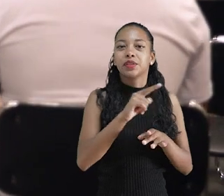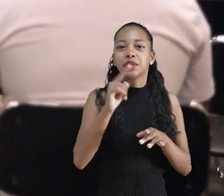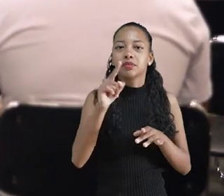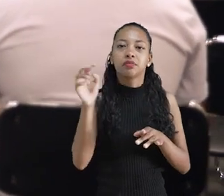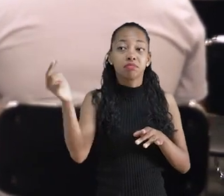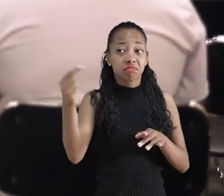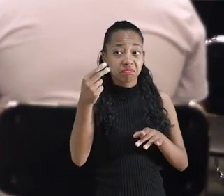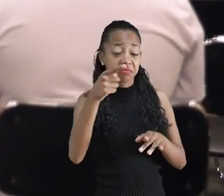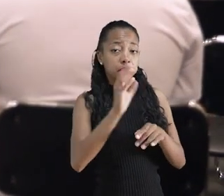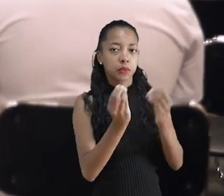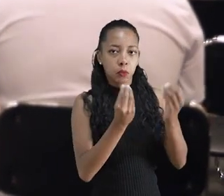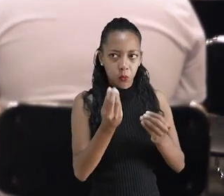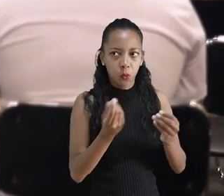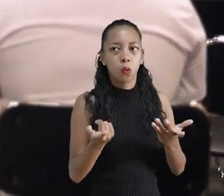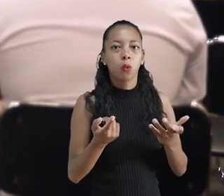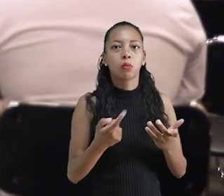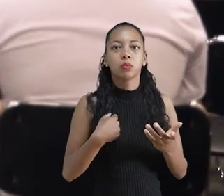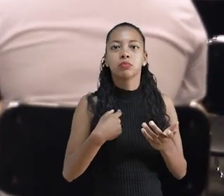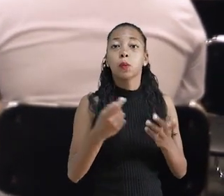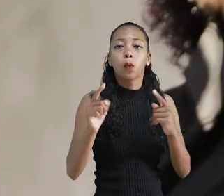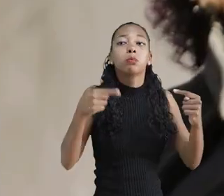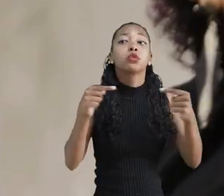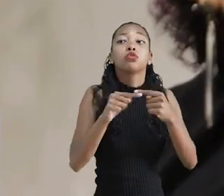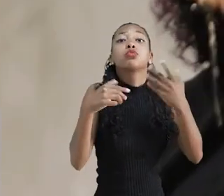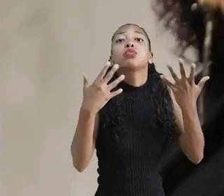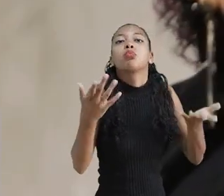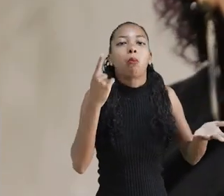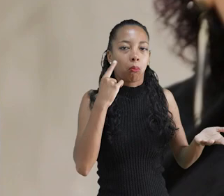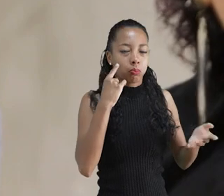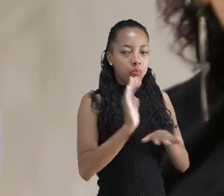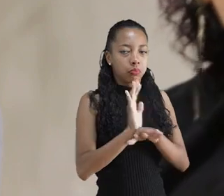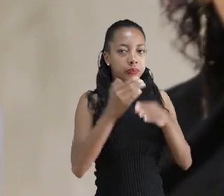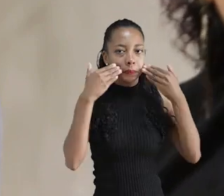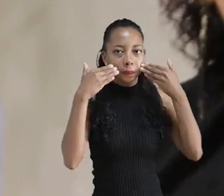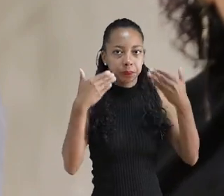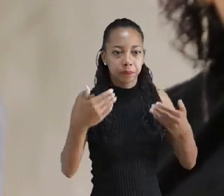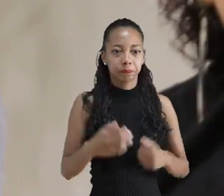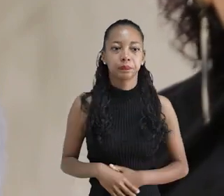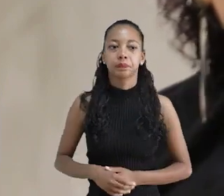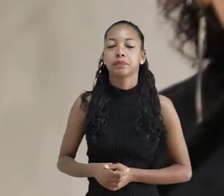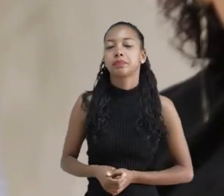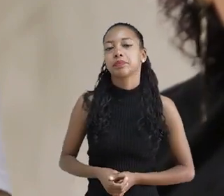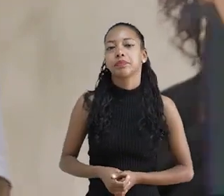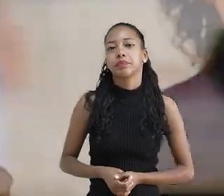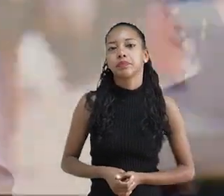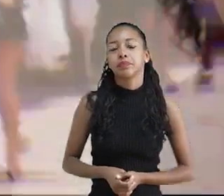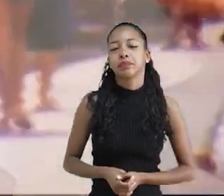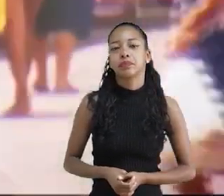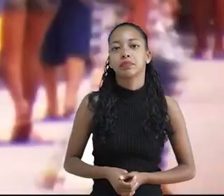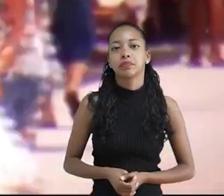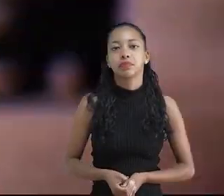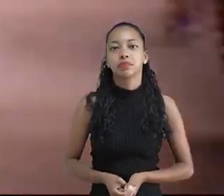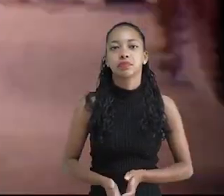como foi a ideia a proposta desse primeiro vídeo que a gente vai mostrar aqui é bem curto né Desse nosso início esse processo aí